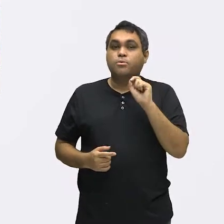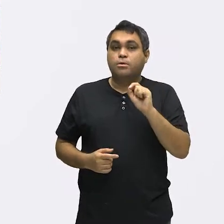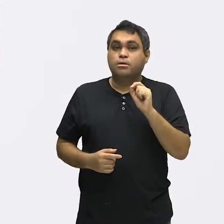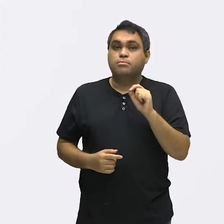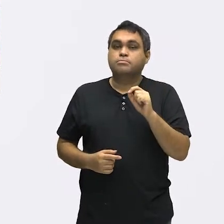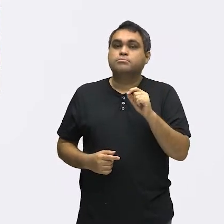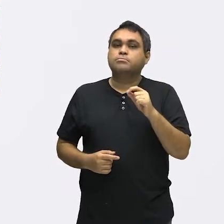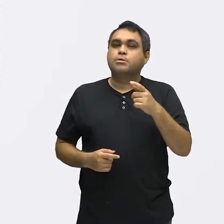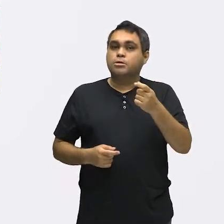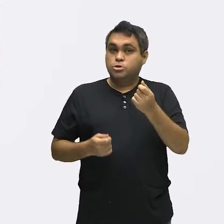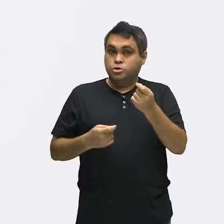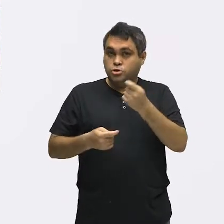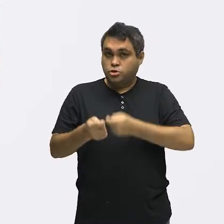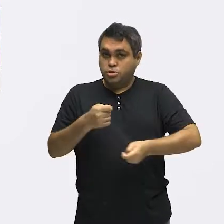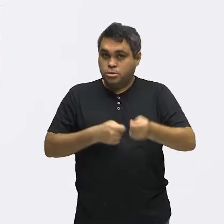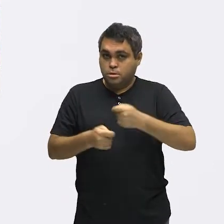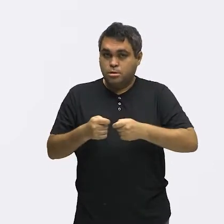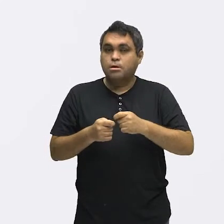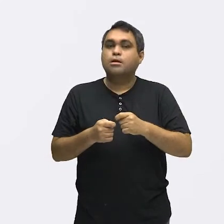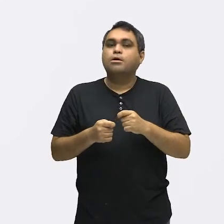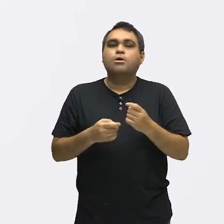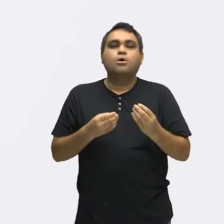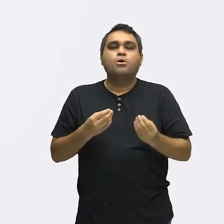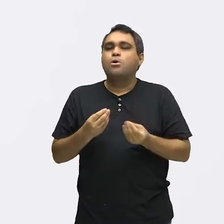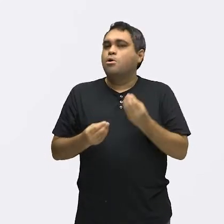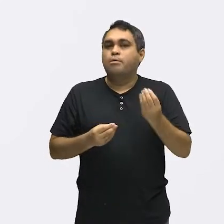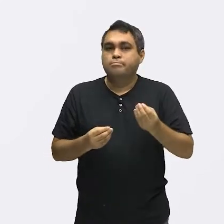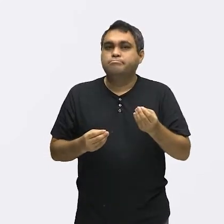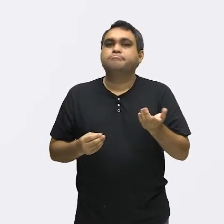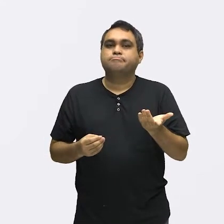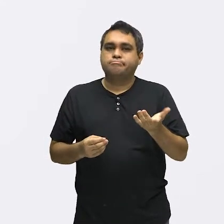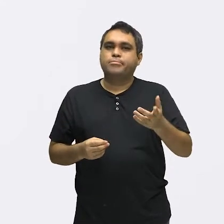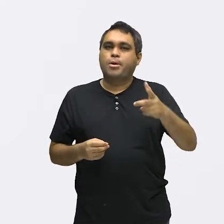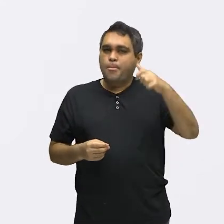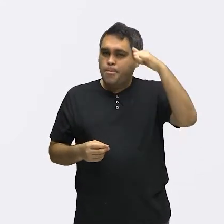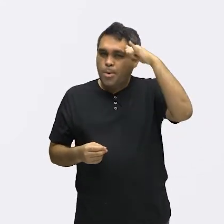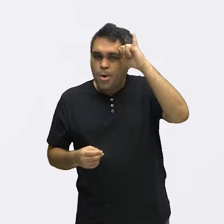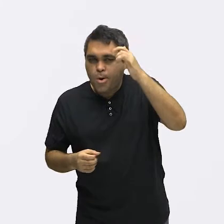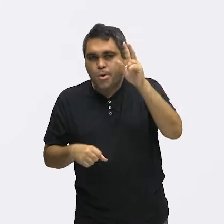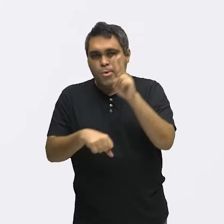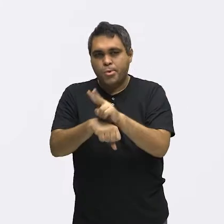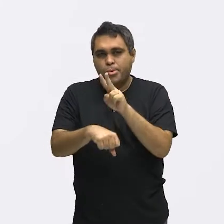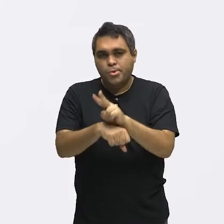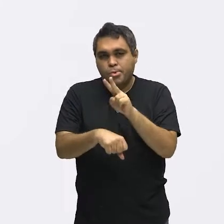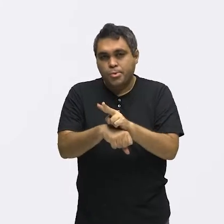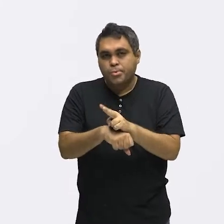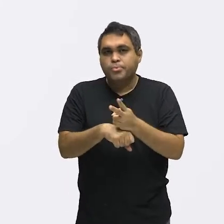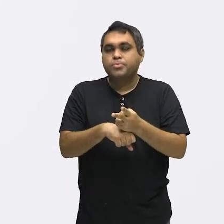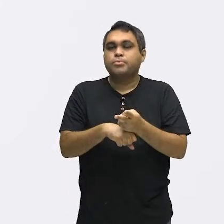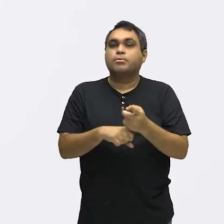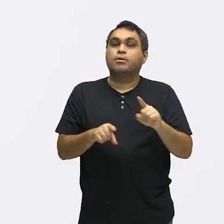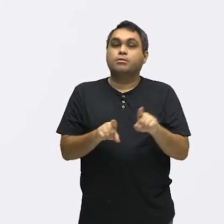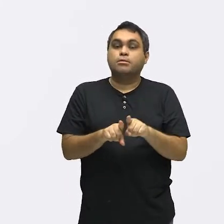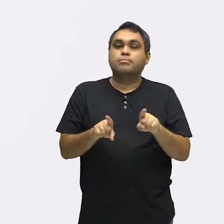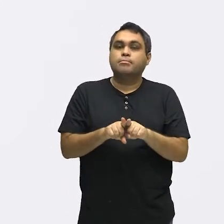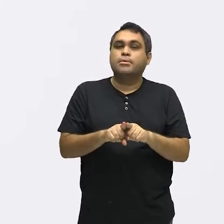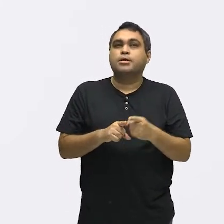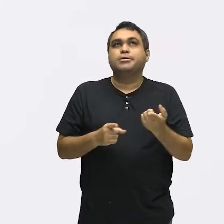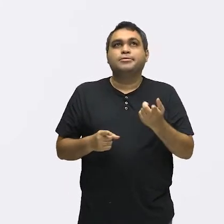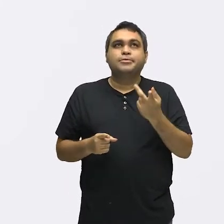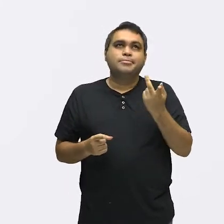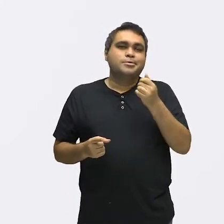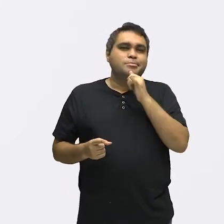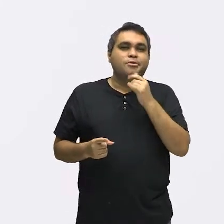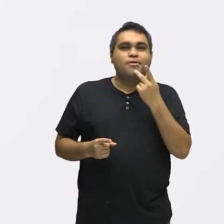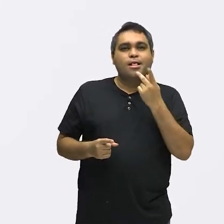da Mesopotâmia era baseada na pecuária, né? Inclusive, é até complicado a gente dizer que